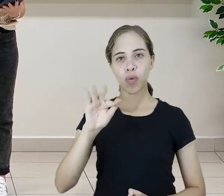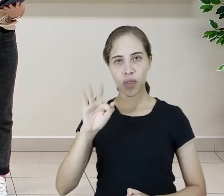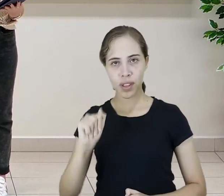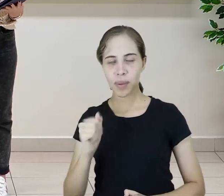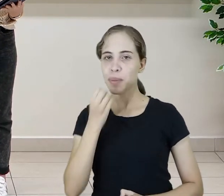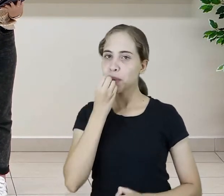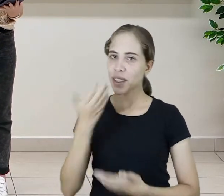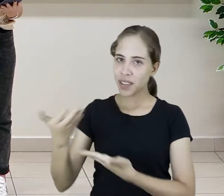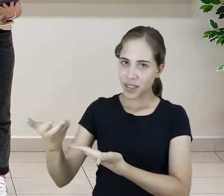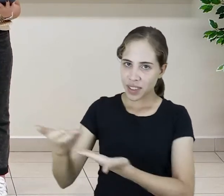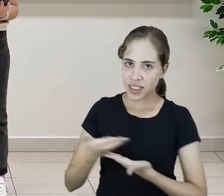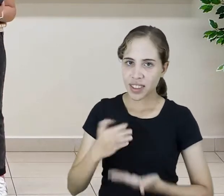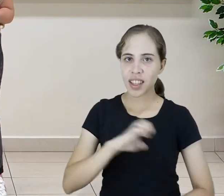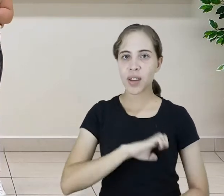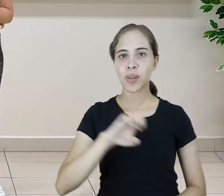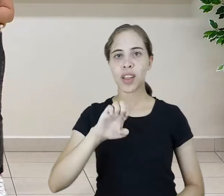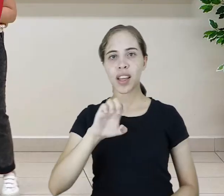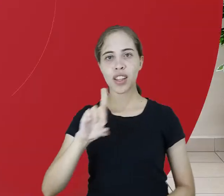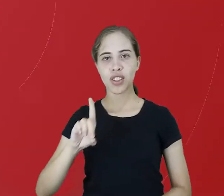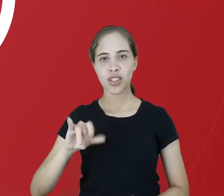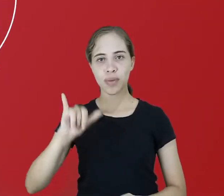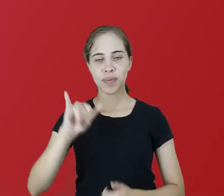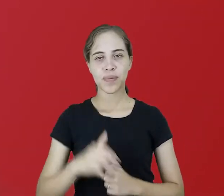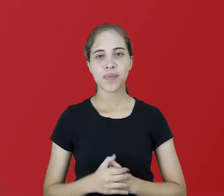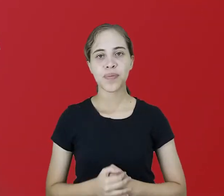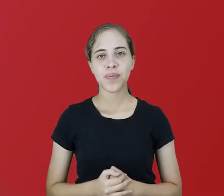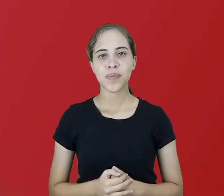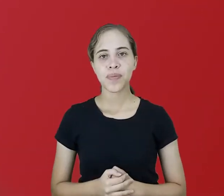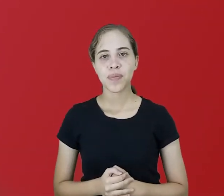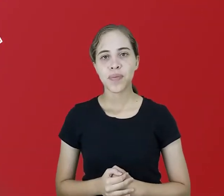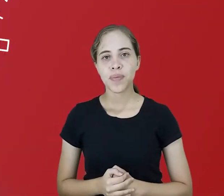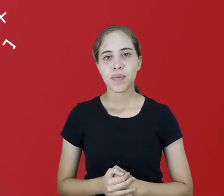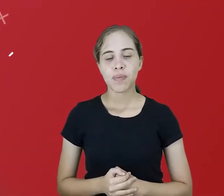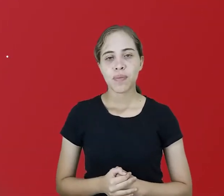Seja muito bem-vindo, Elder Ed.